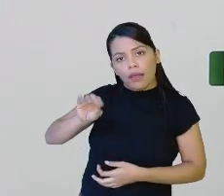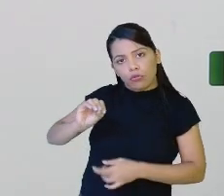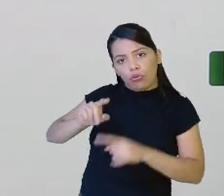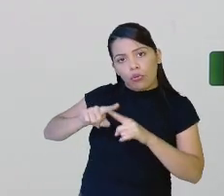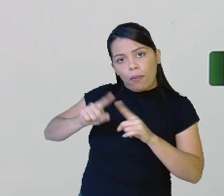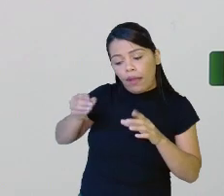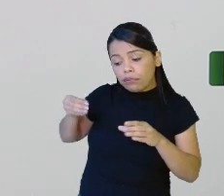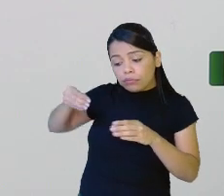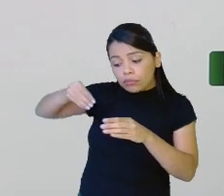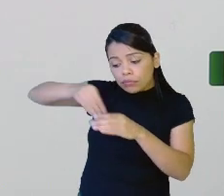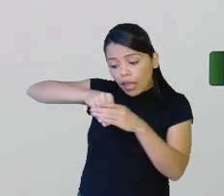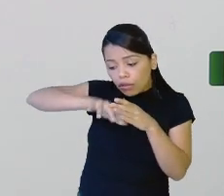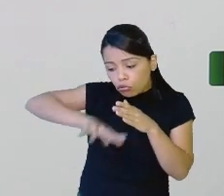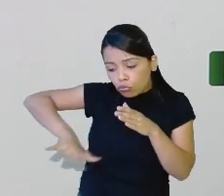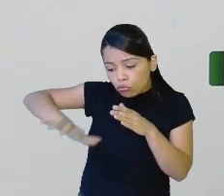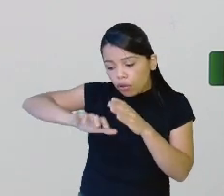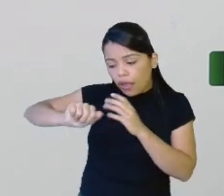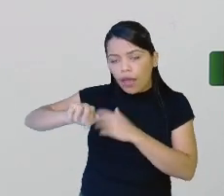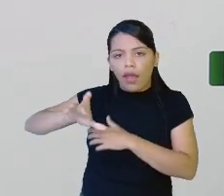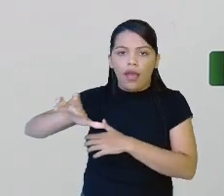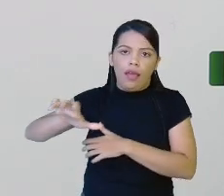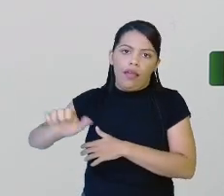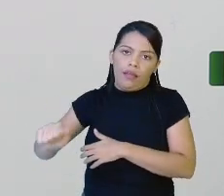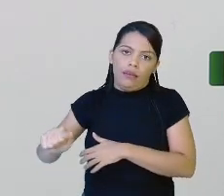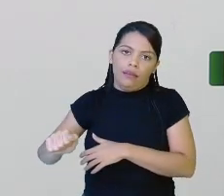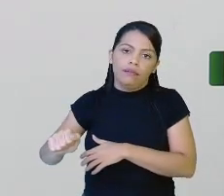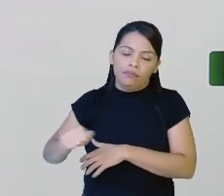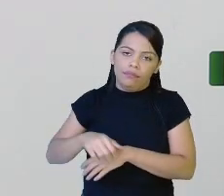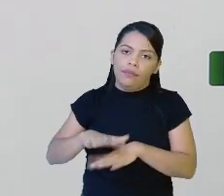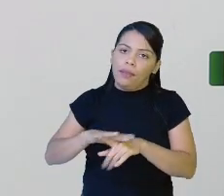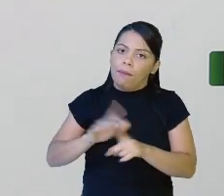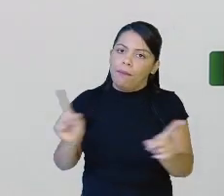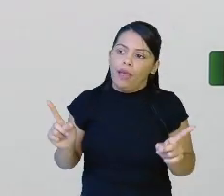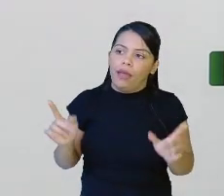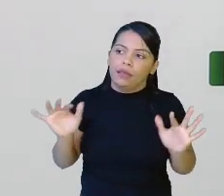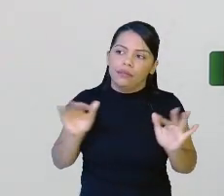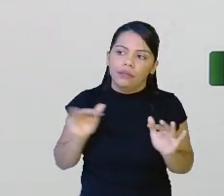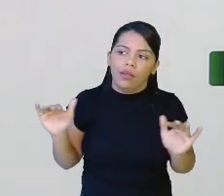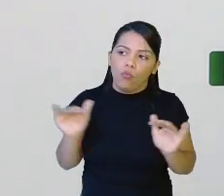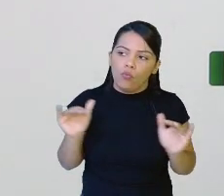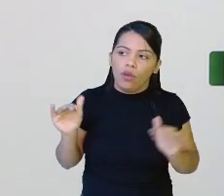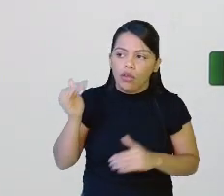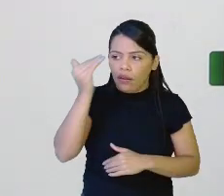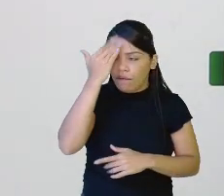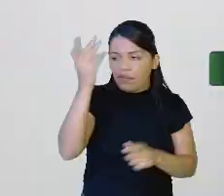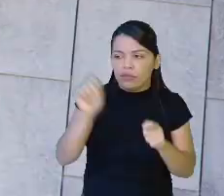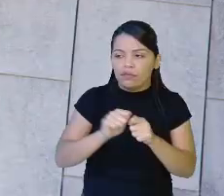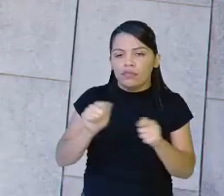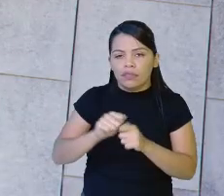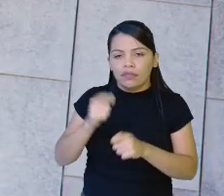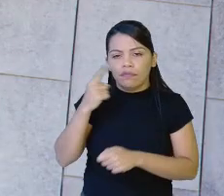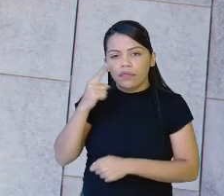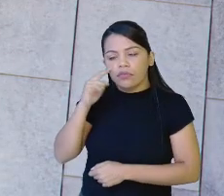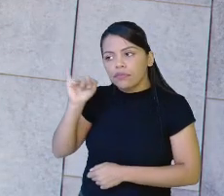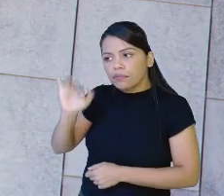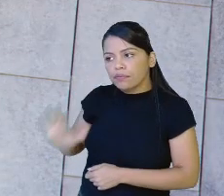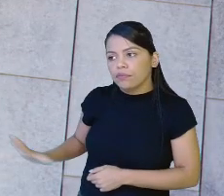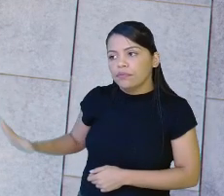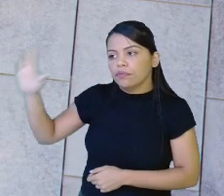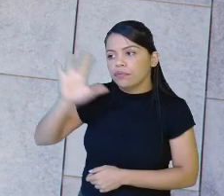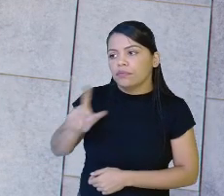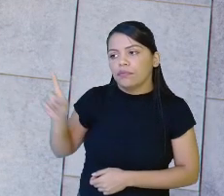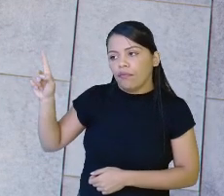a parte interior, tá? Mas fica tranquilo, que isso é muito fácil de fazer. Olha aqui, vocês já viram uma